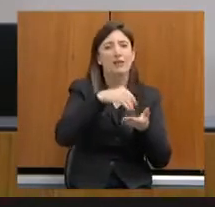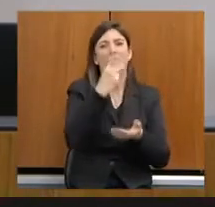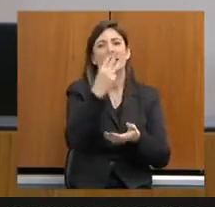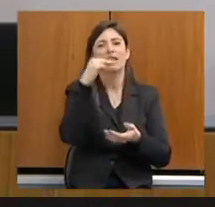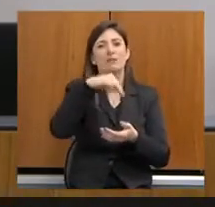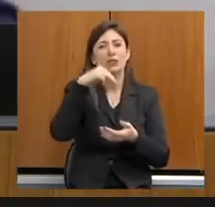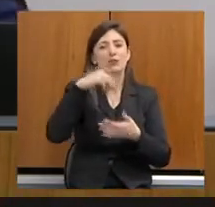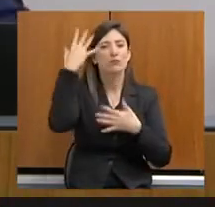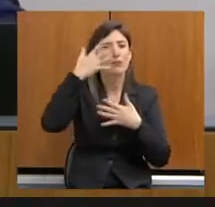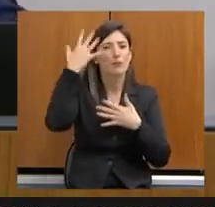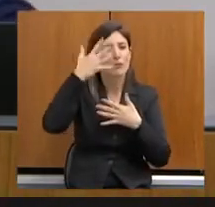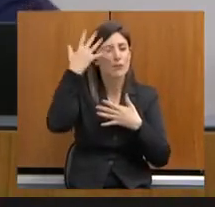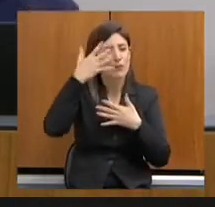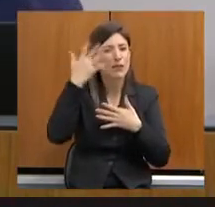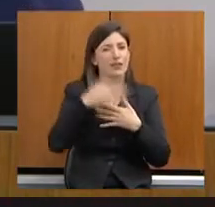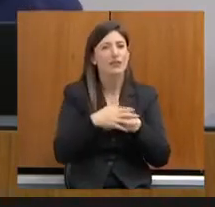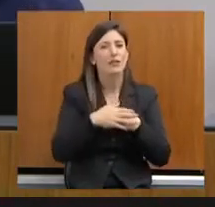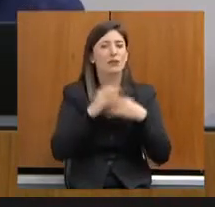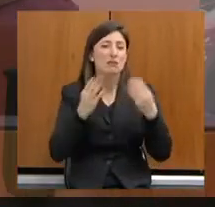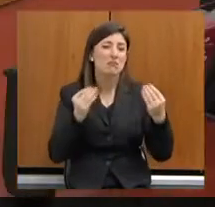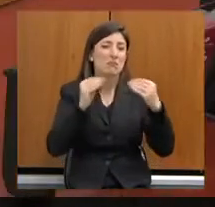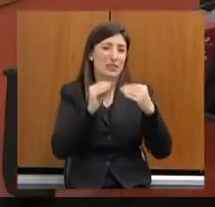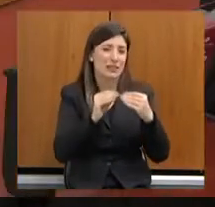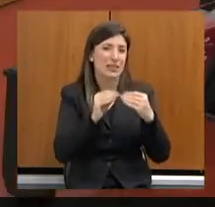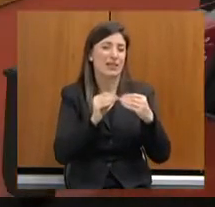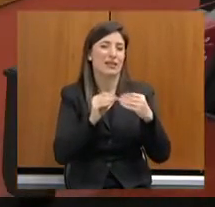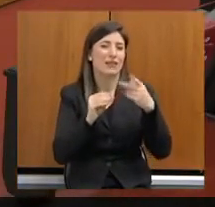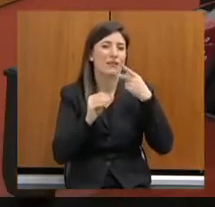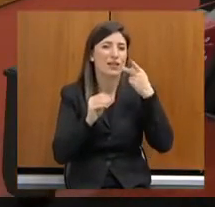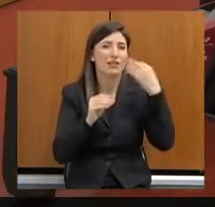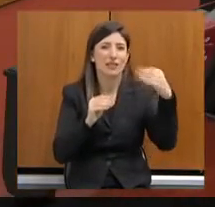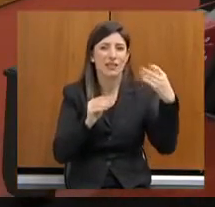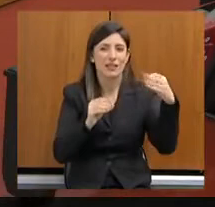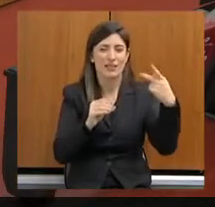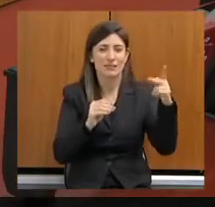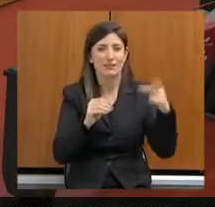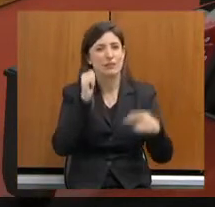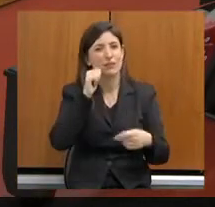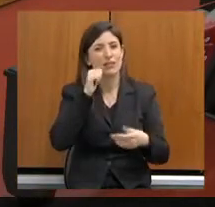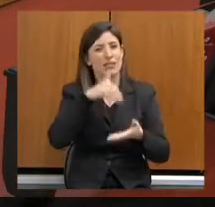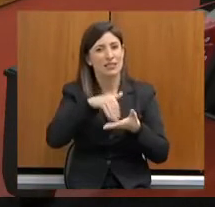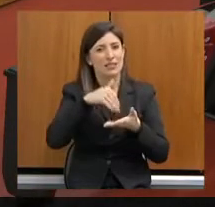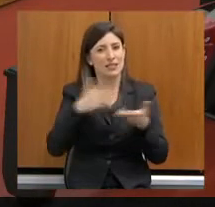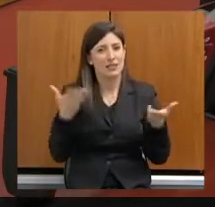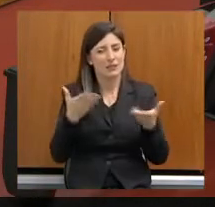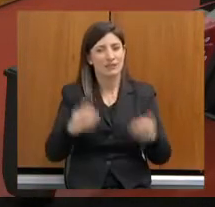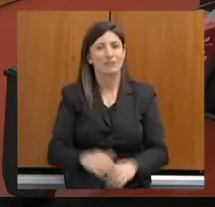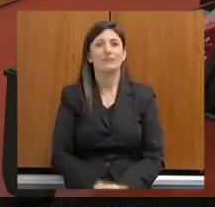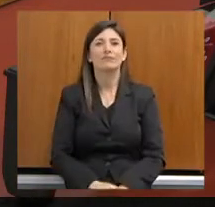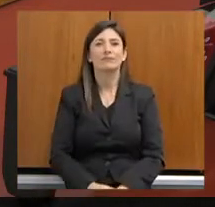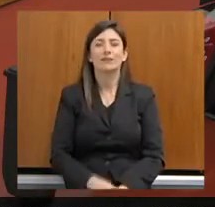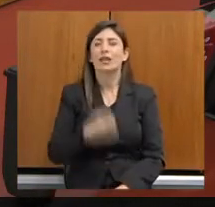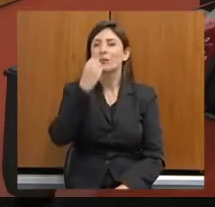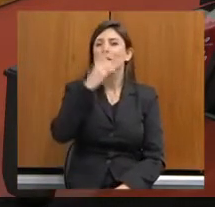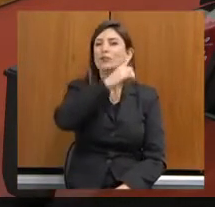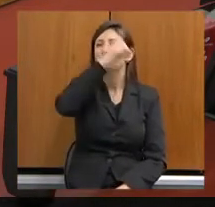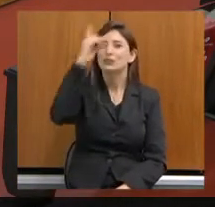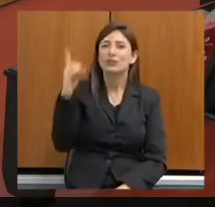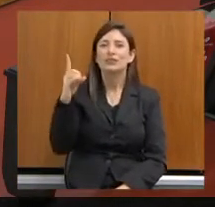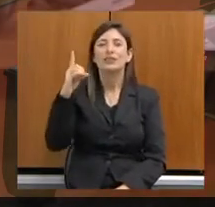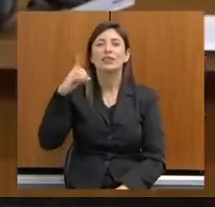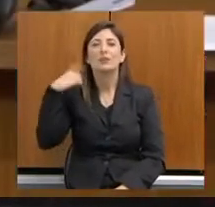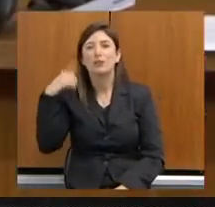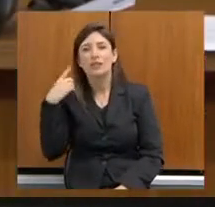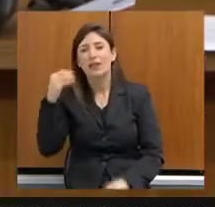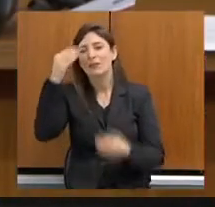manifestação a respeito da fala do deputado RS e a Oi bom dia de botar muito